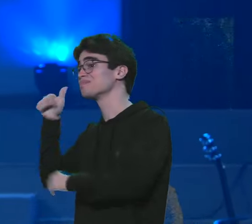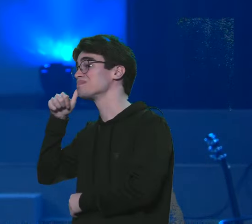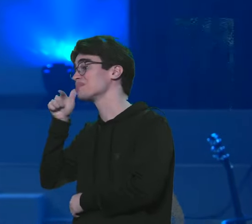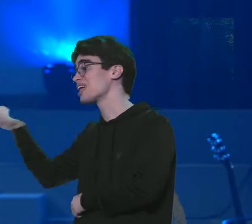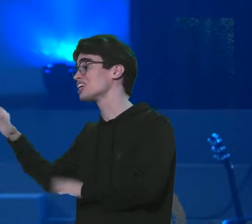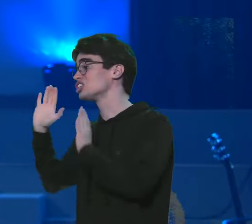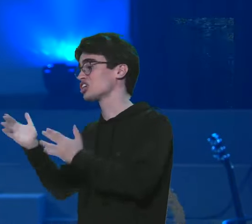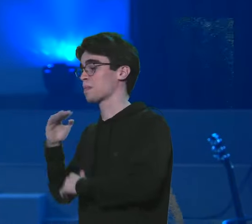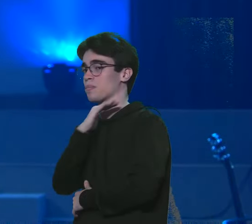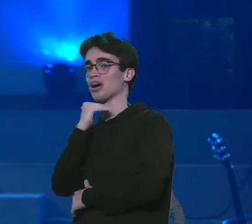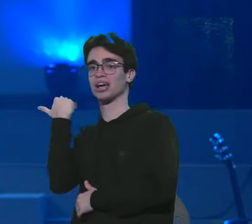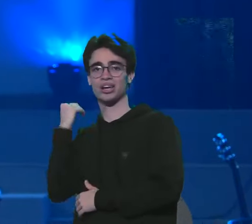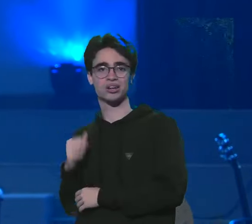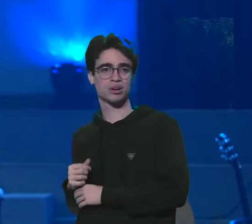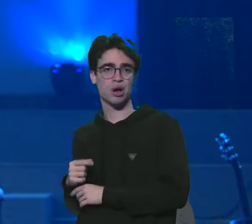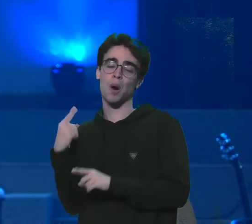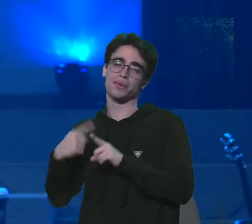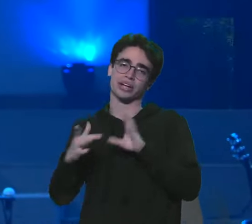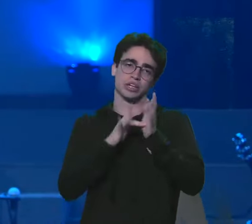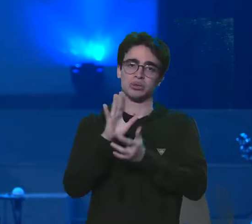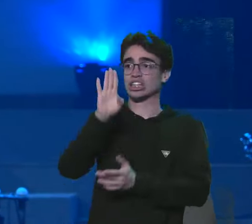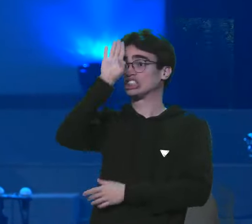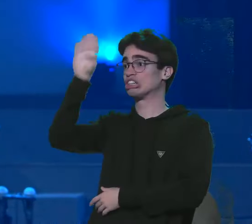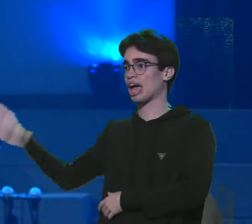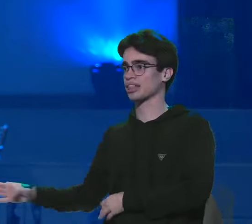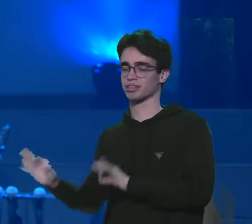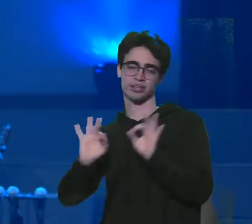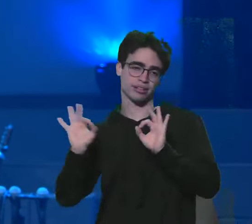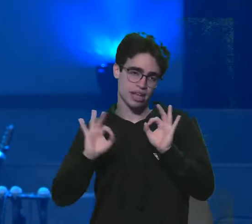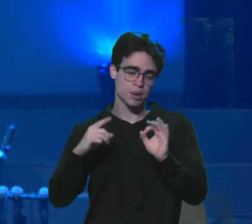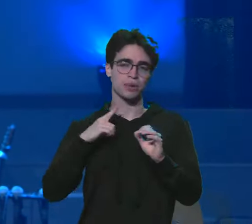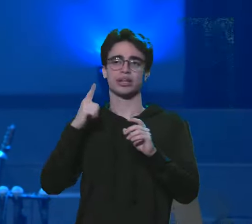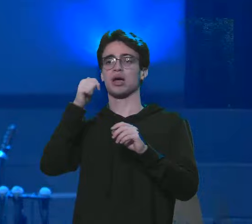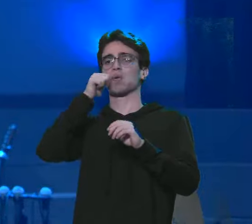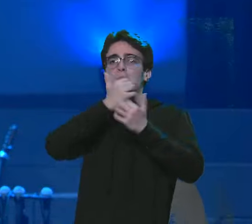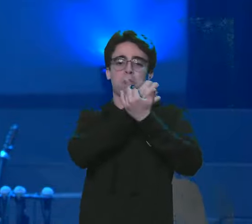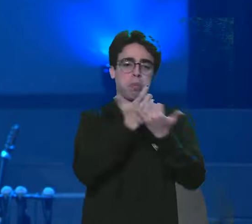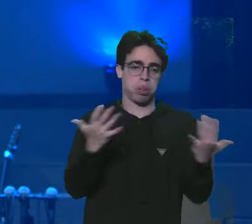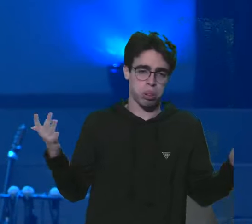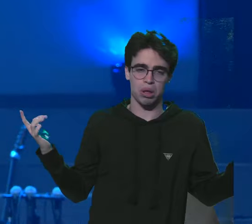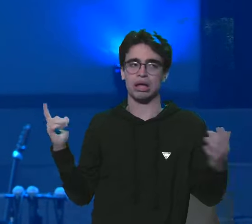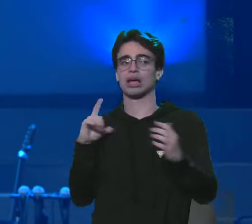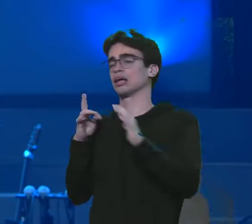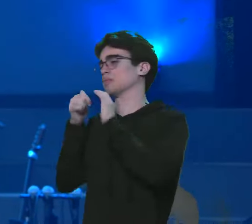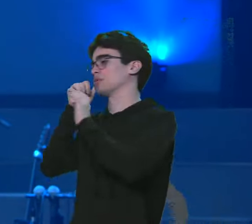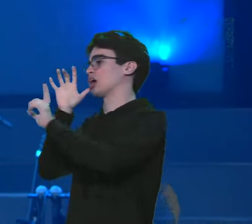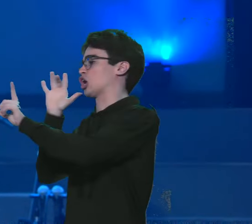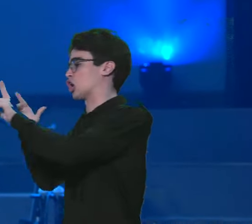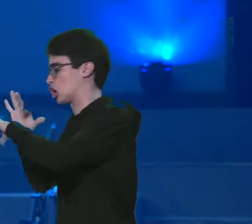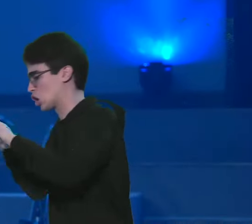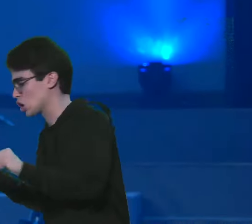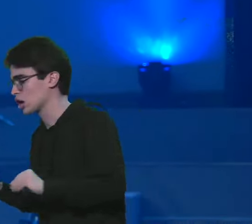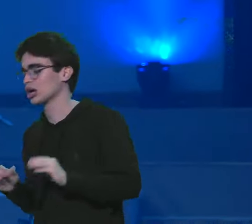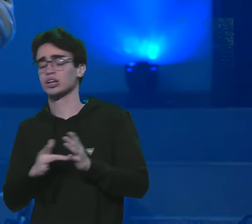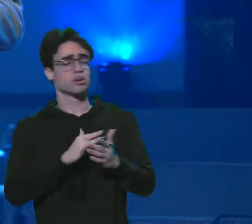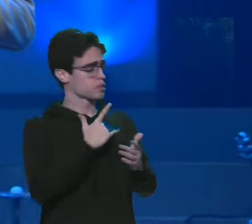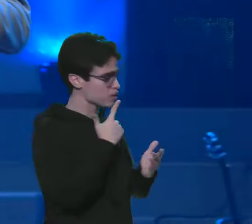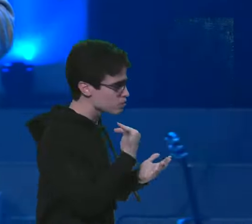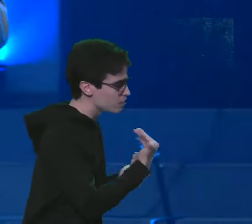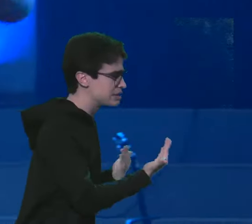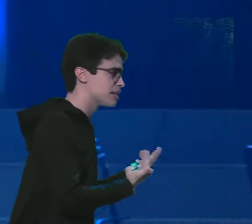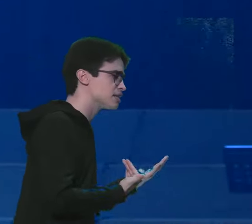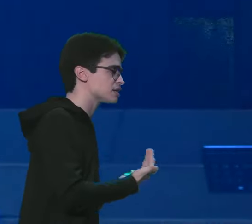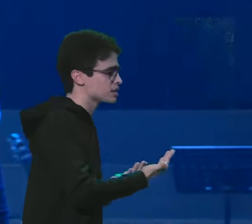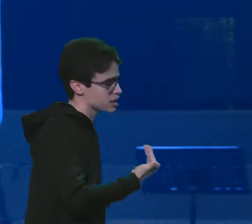morrido, porque Jesus não foi direto, tinha uma multidão, a mulher encostou nele, foi curada, ele parou para conversar com a mulher